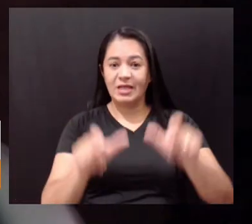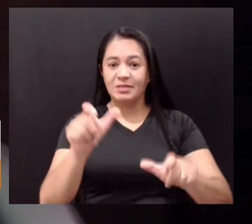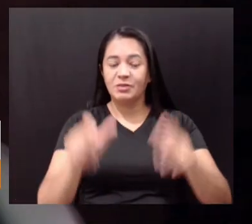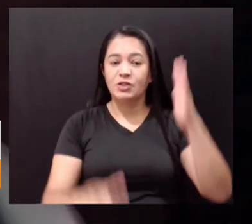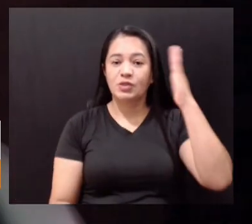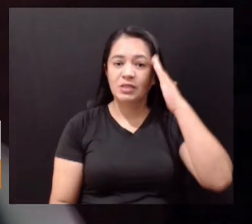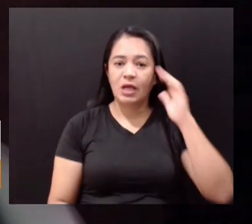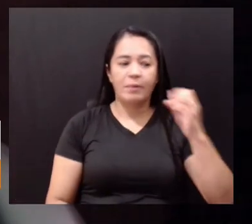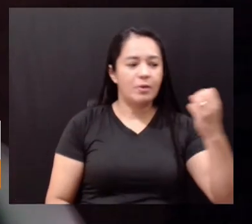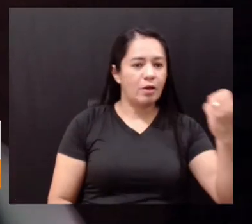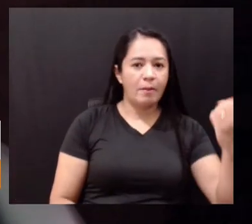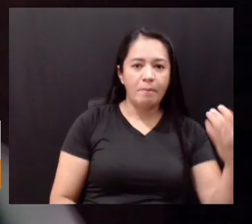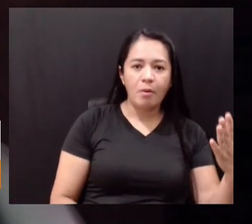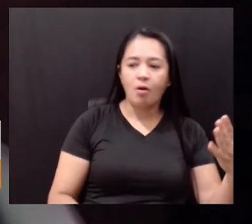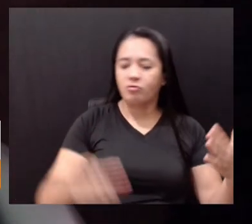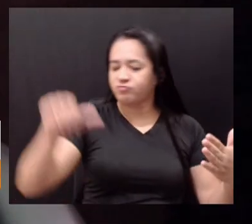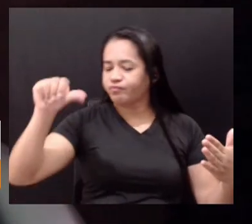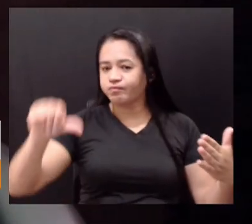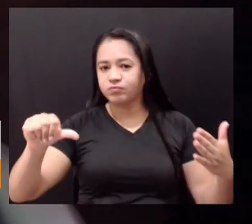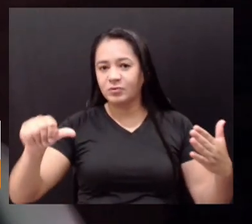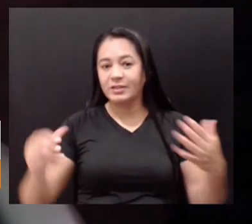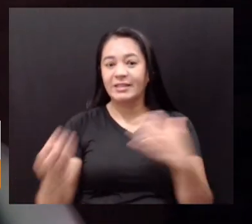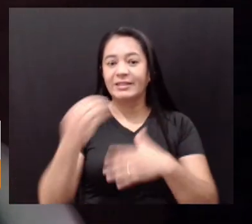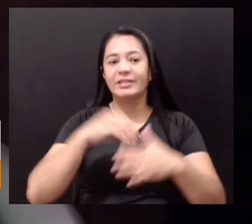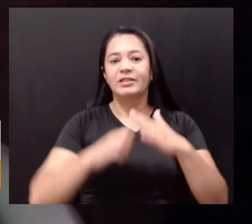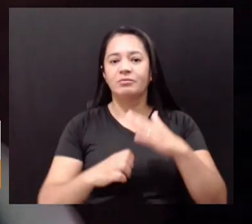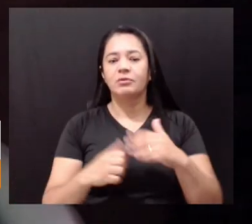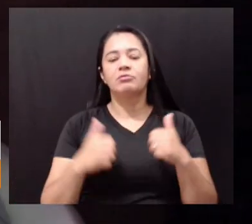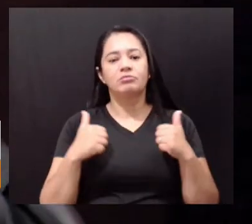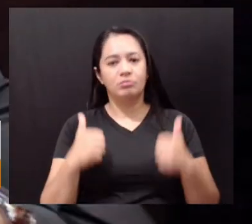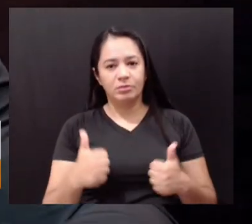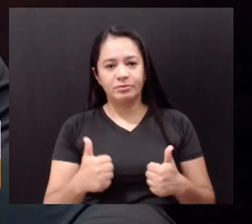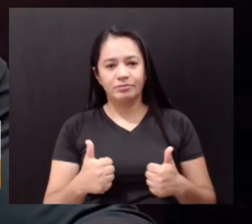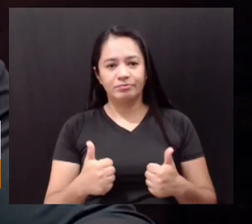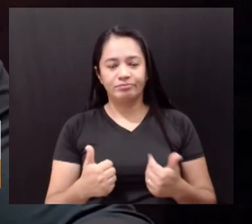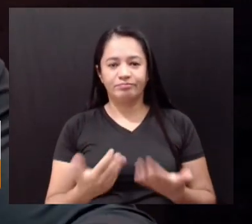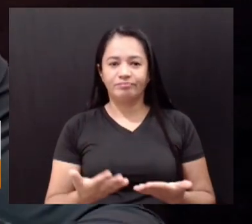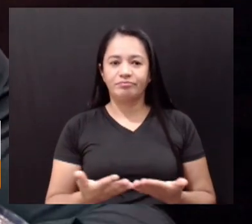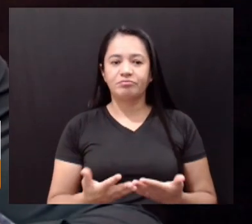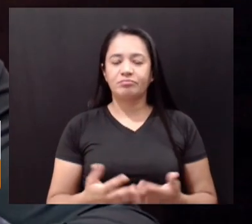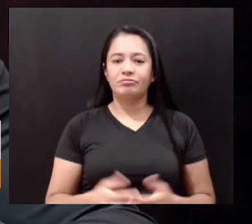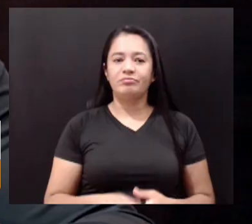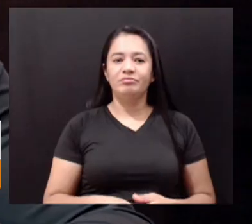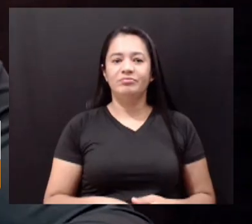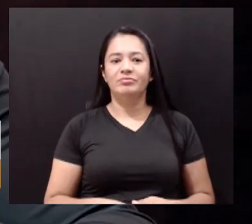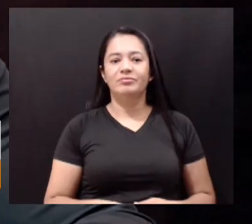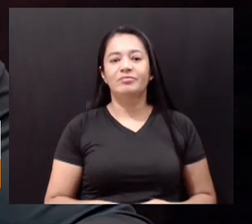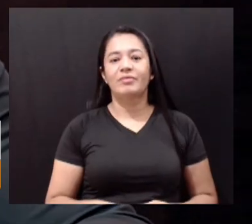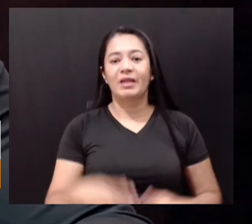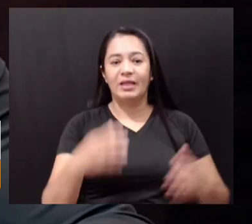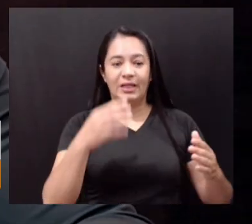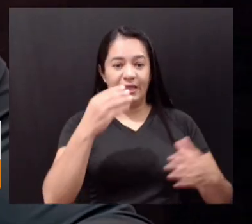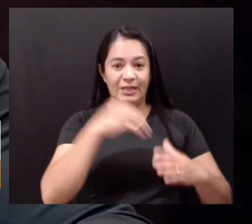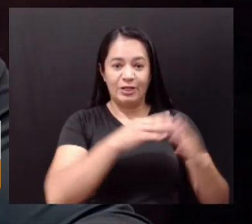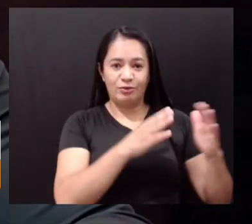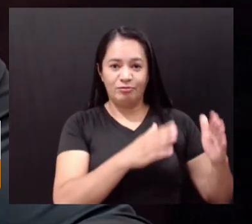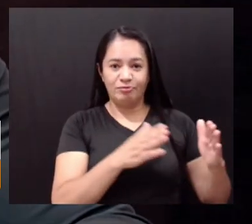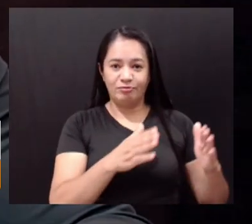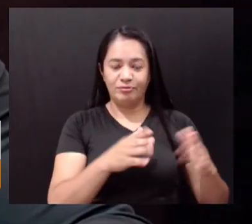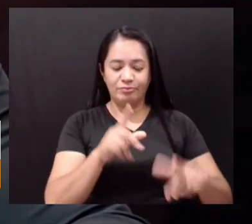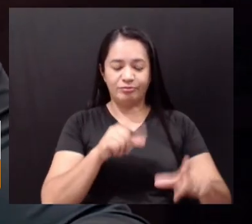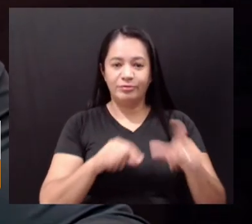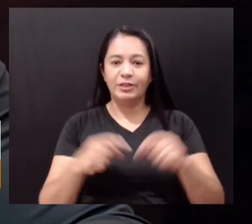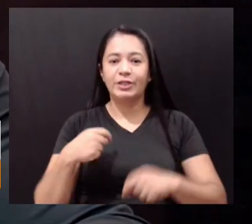da organização, vai funcionar muito bem, né? Então, uma questão que eu fazia dentro do processo seletivo das empresas que eu passo, no meio